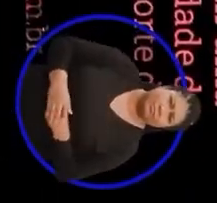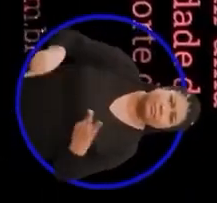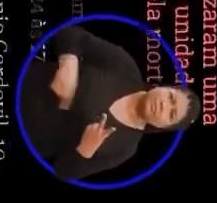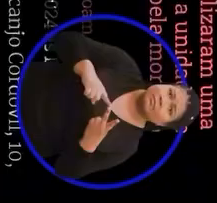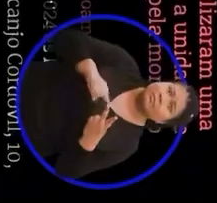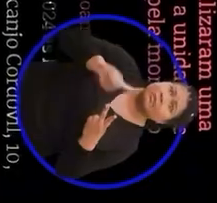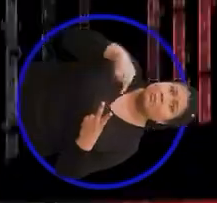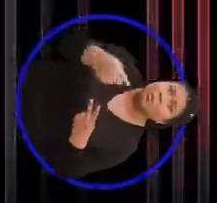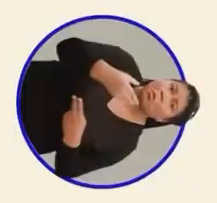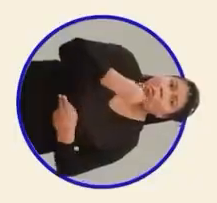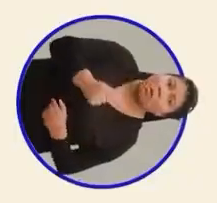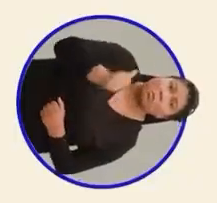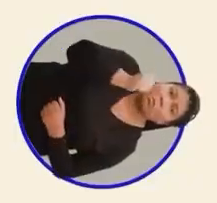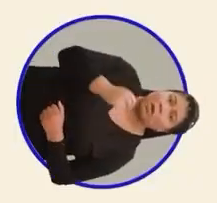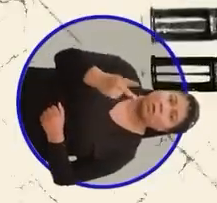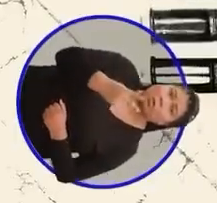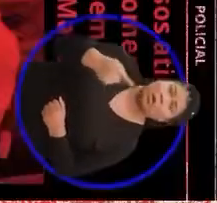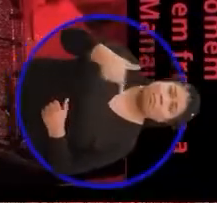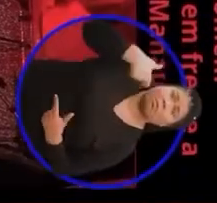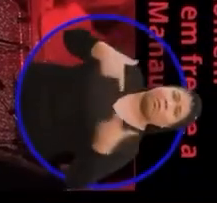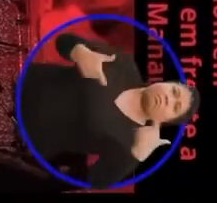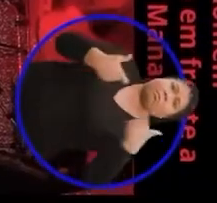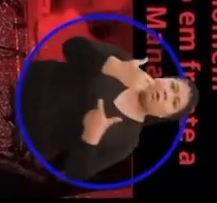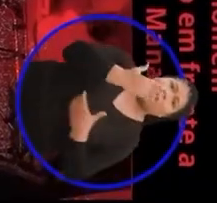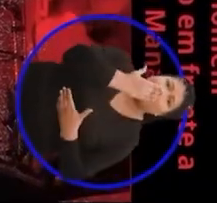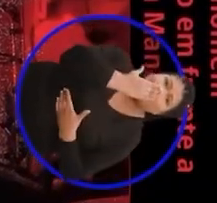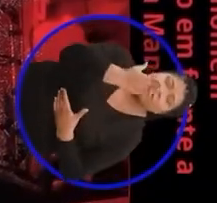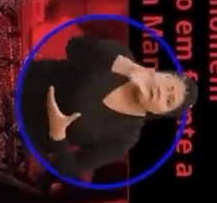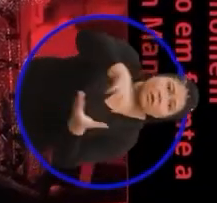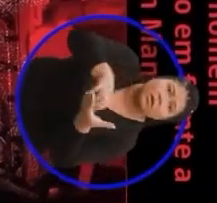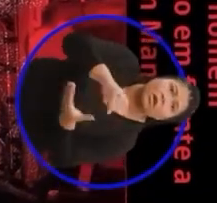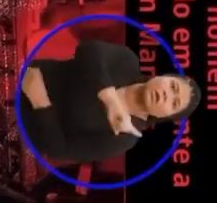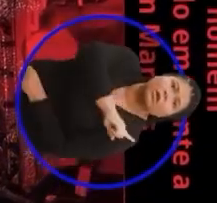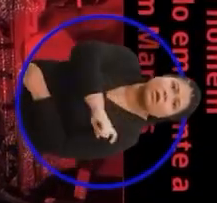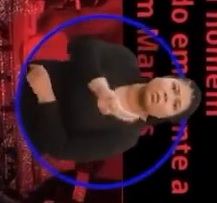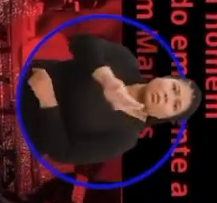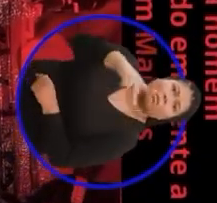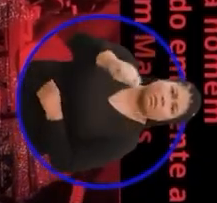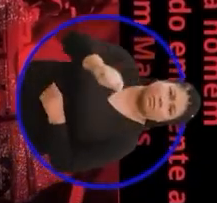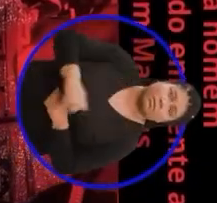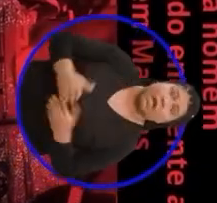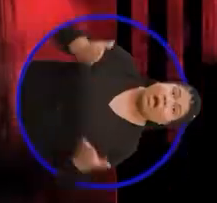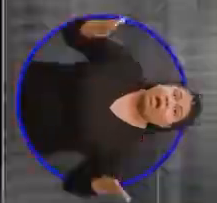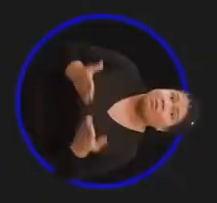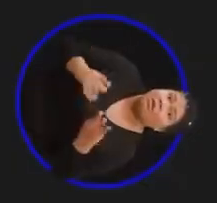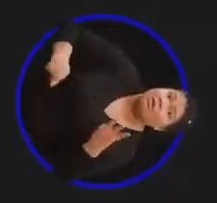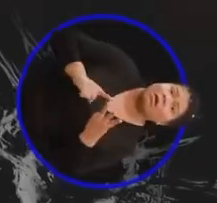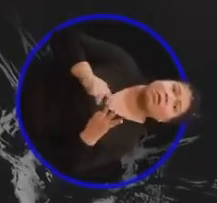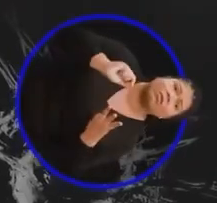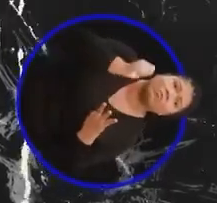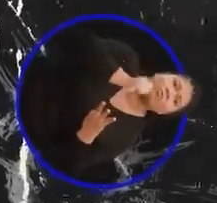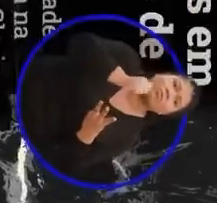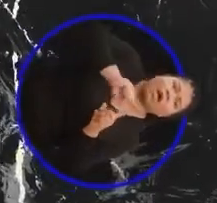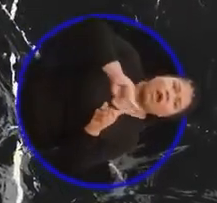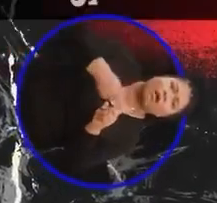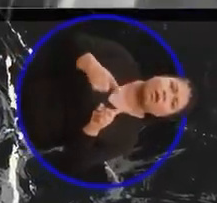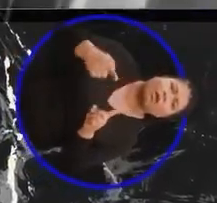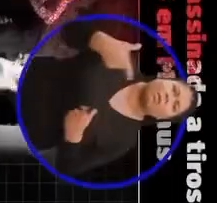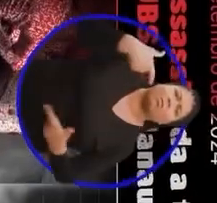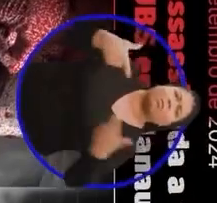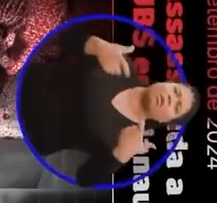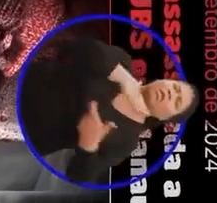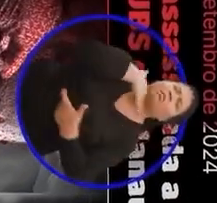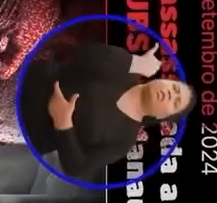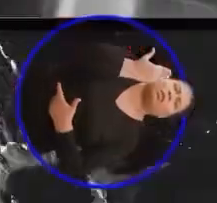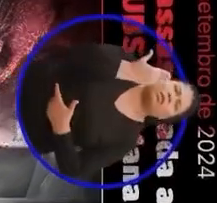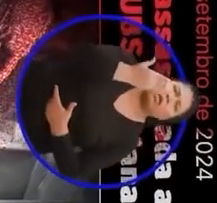escola municipal. Depois, um homem e uma mulher foram baleados na frente de uma UPA. Agora, uma mulher grávida foi morta